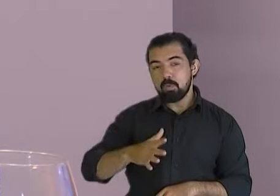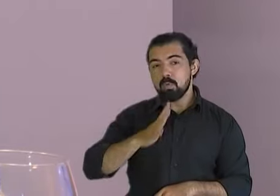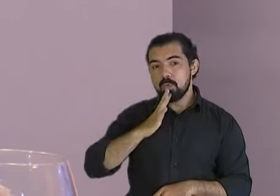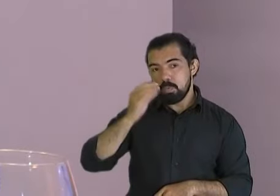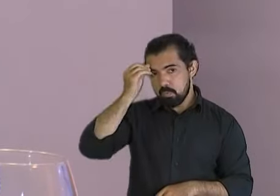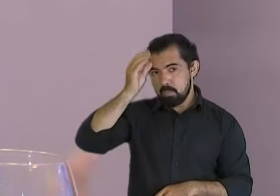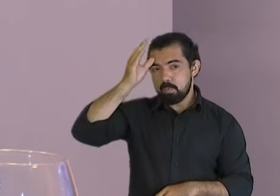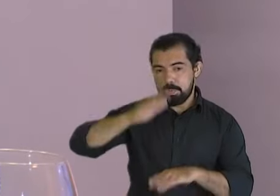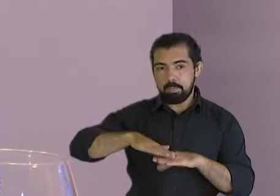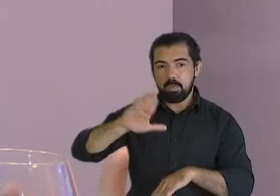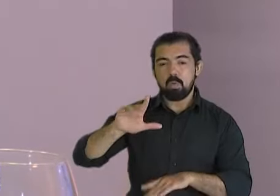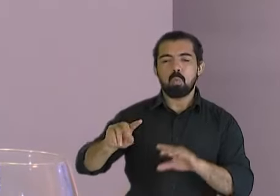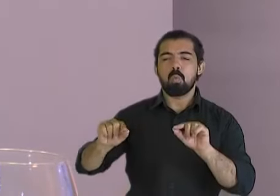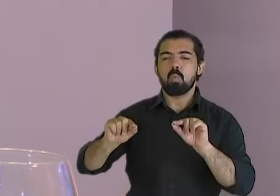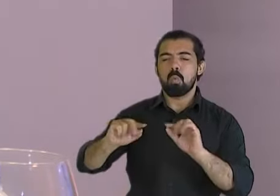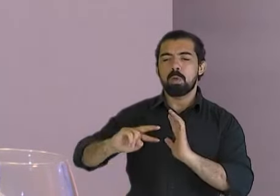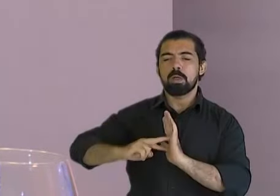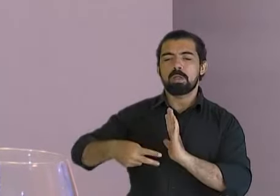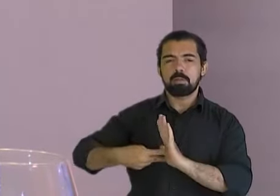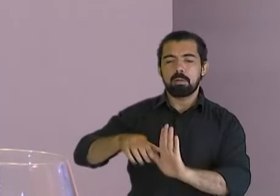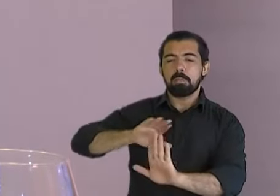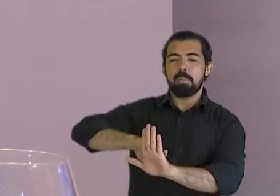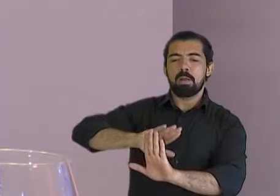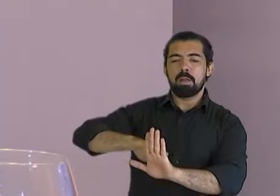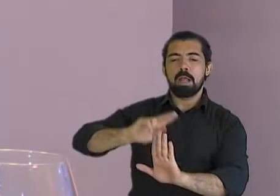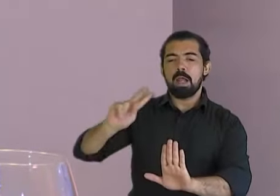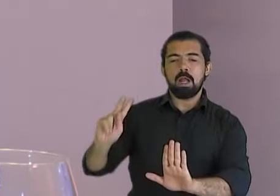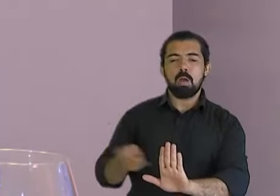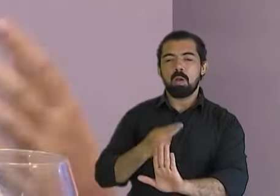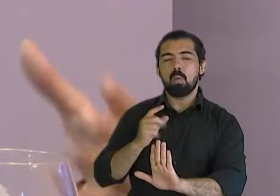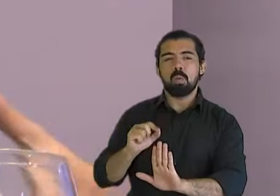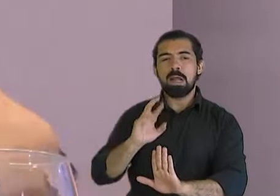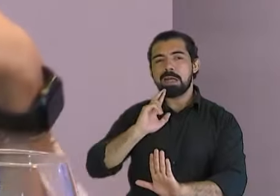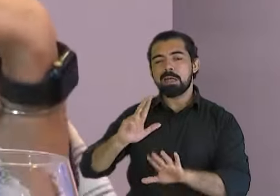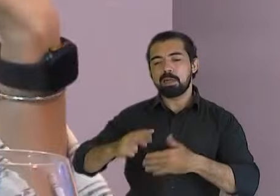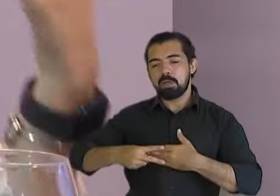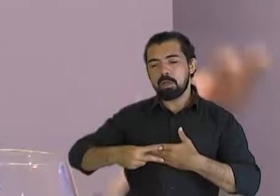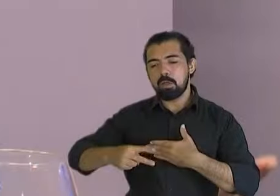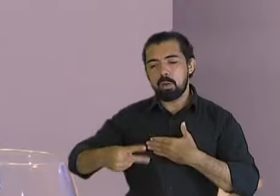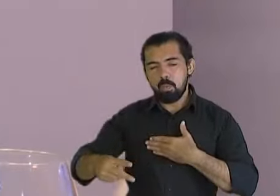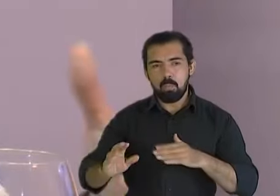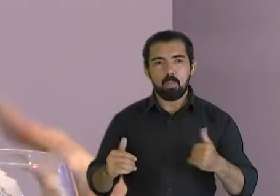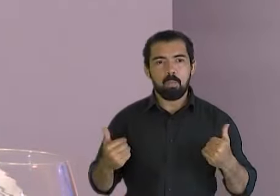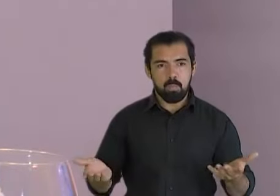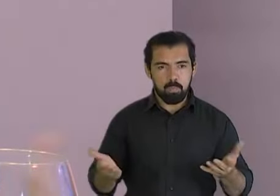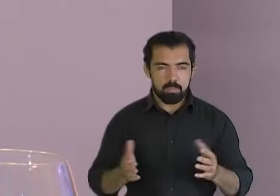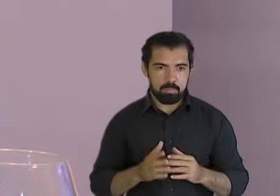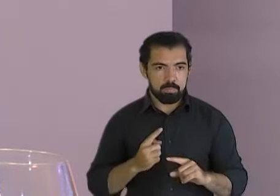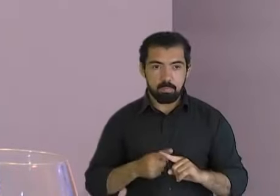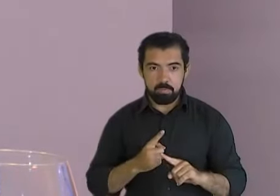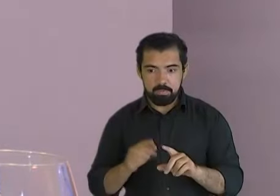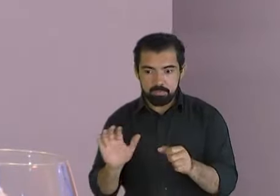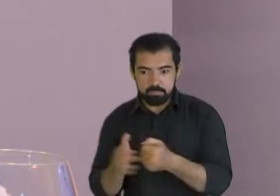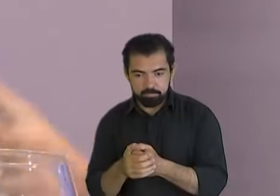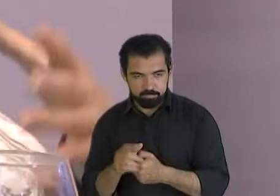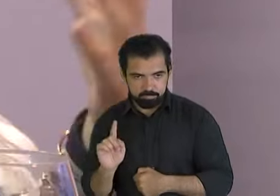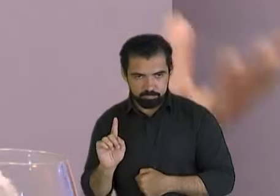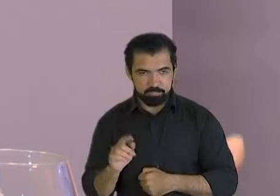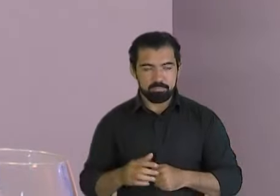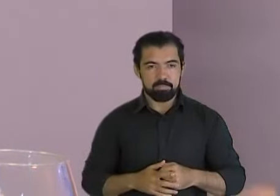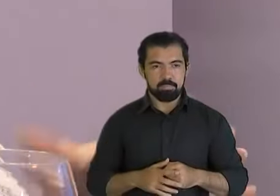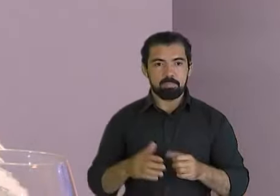mais do que é que pode acontecer se Dos eu danos, jogar, né? né? Então, talvez por não ser uma coisa velada, tudo se fala. Então, assim, é